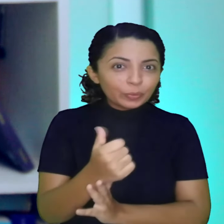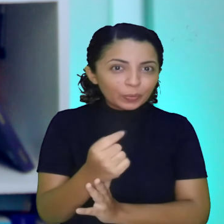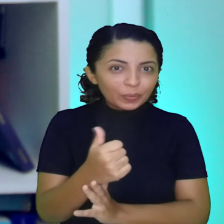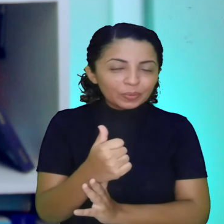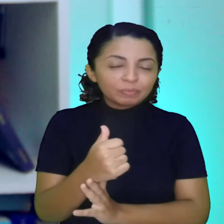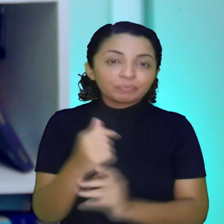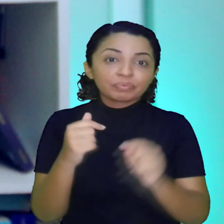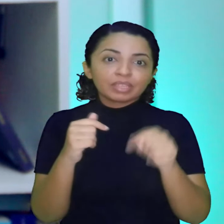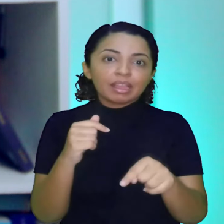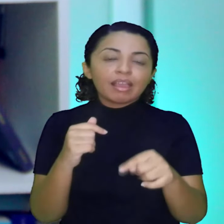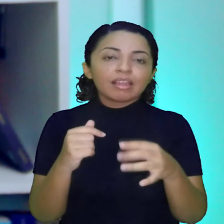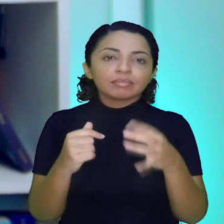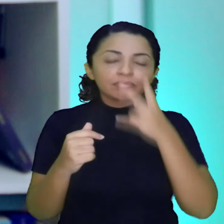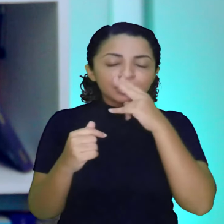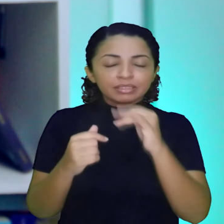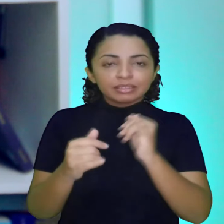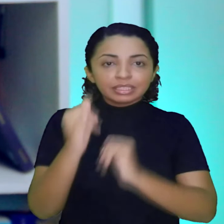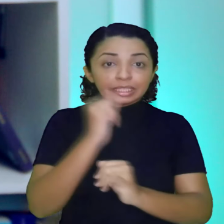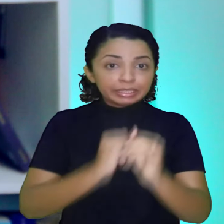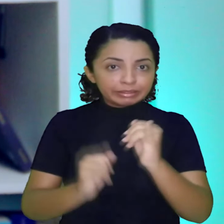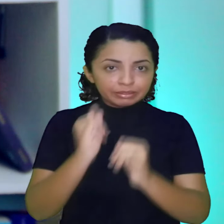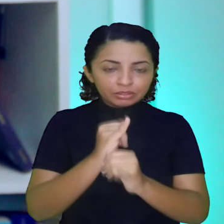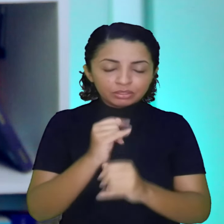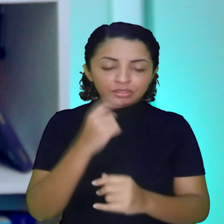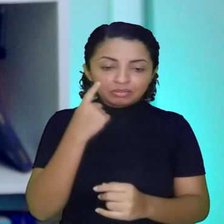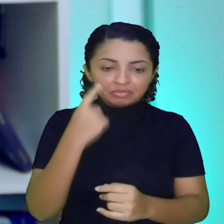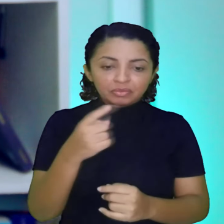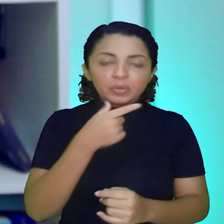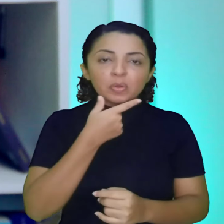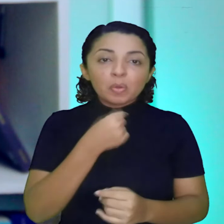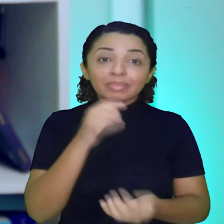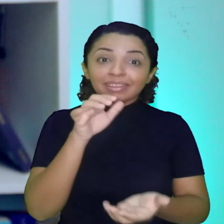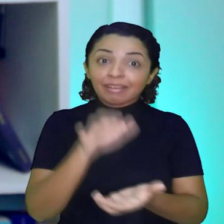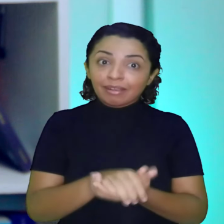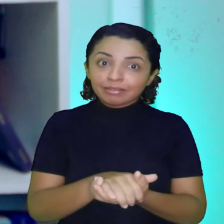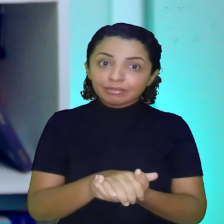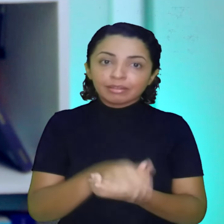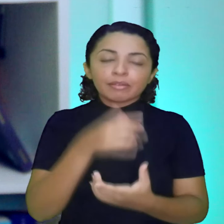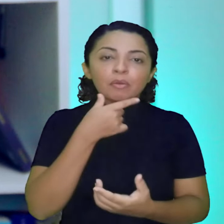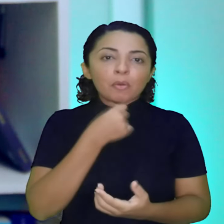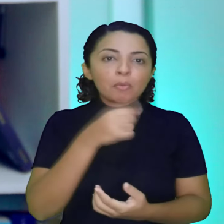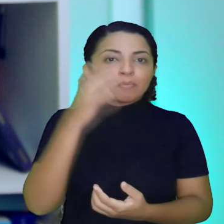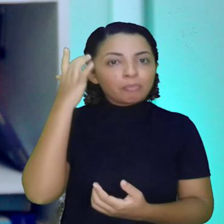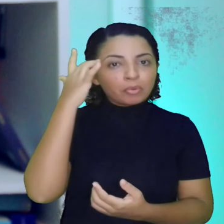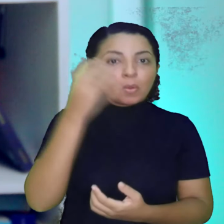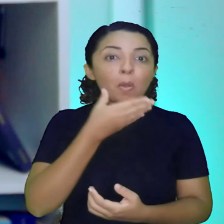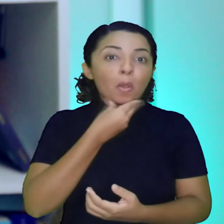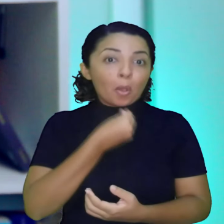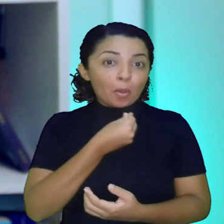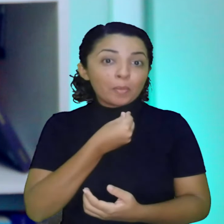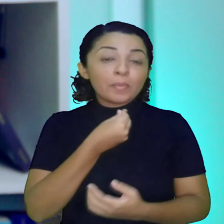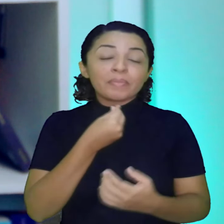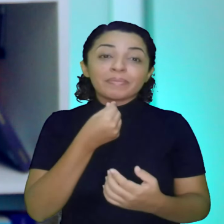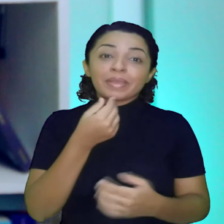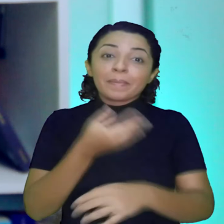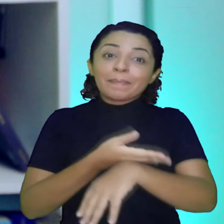acaba se conhecendo através da internet um homem casado, um homem maduro, um homem bem sucedido, um homem branco.